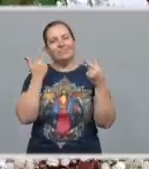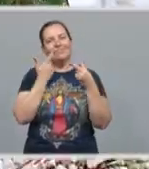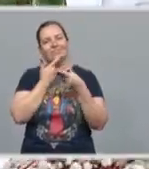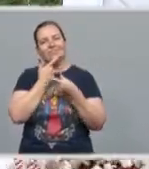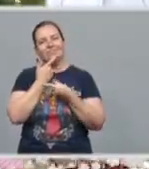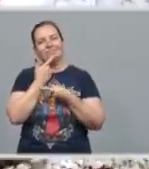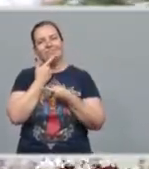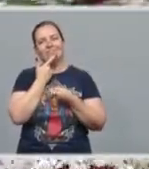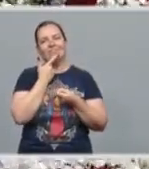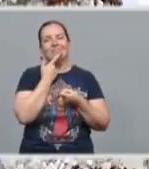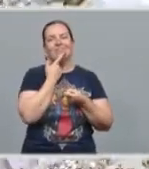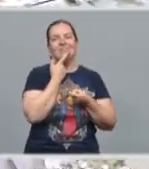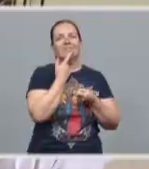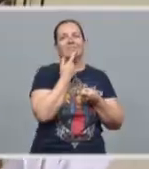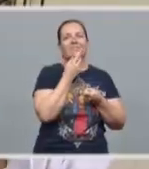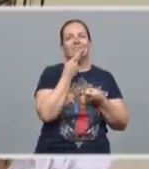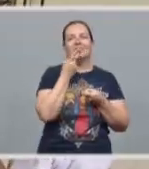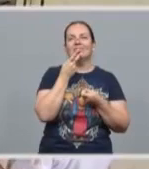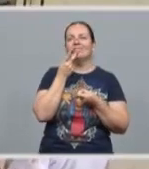Pra sorrir.